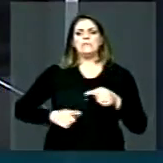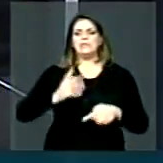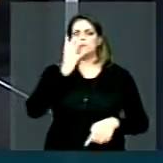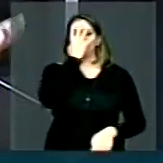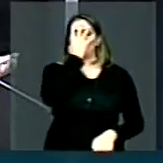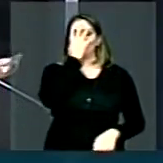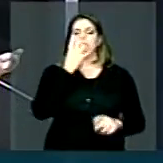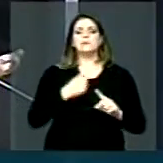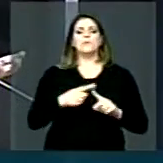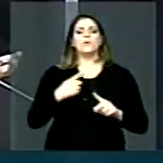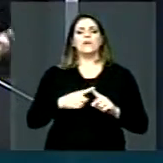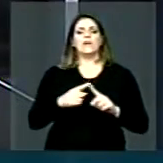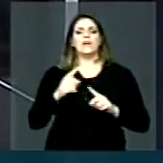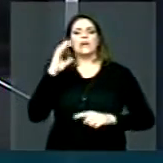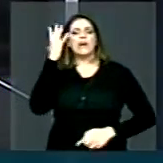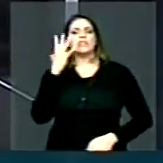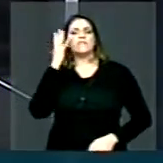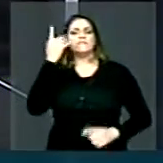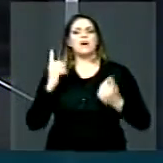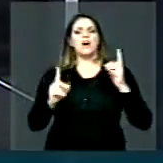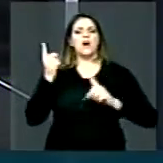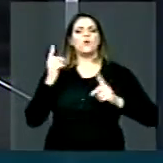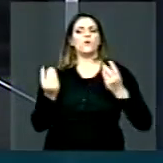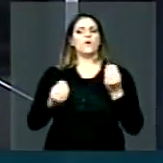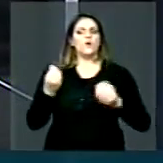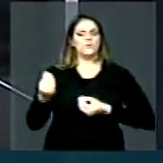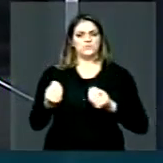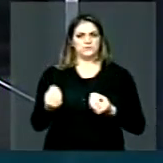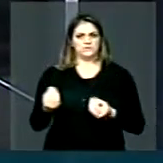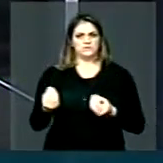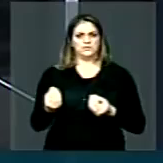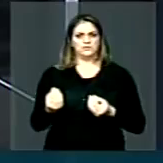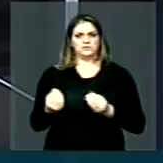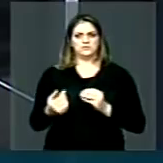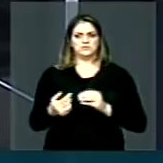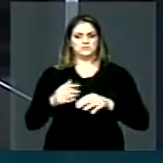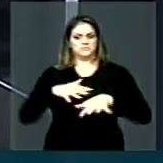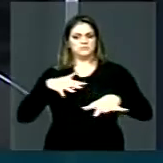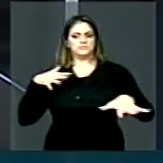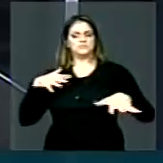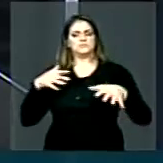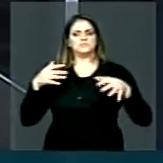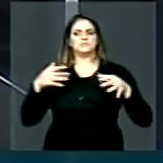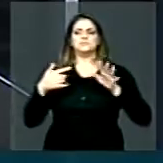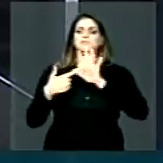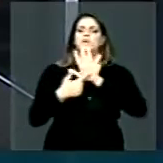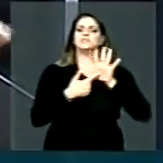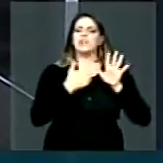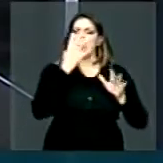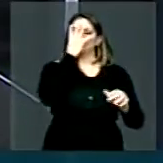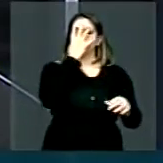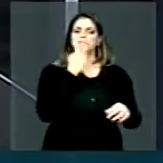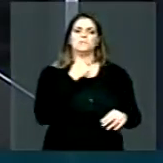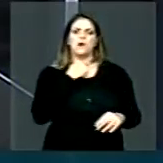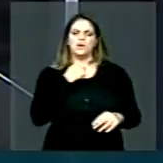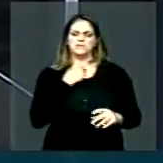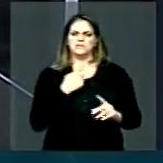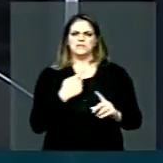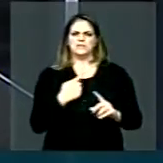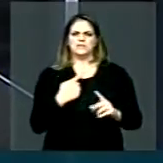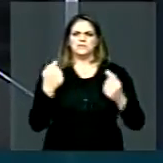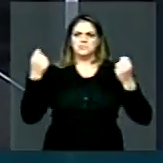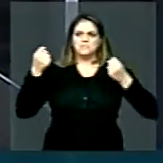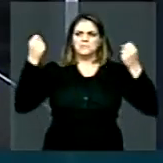máscara. Ou numa manifestação simbolizar alguma coisa, ou proibir que um partido leve uma bandeira porque isso é um